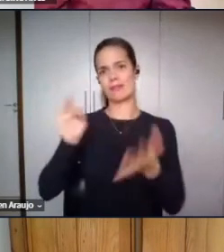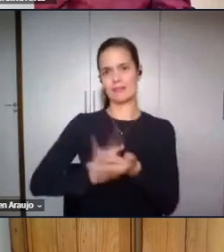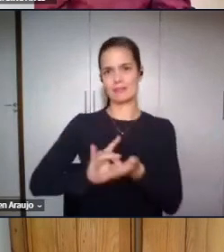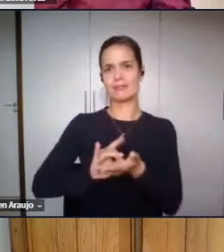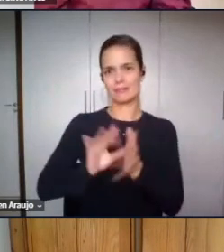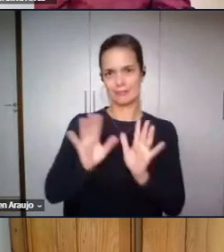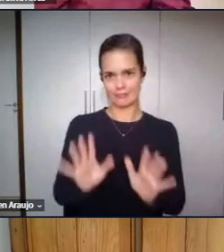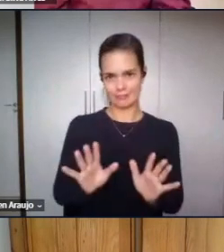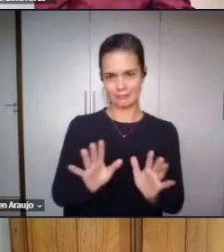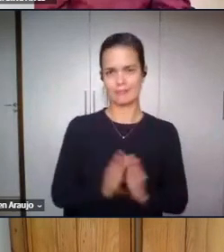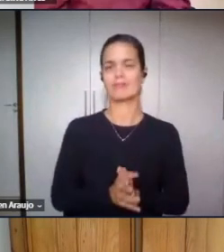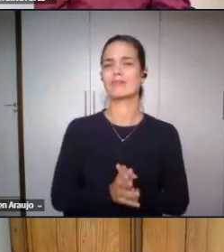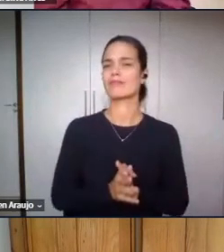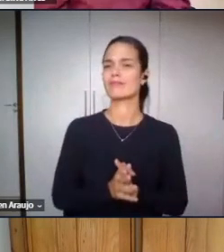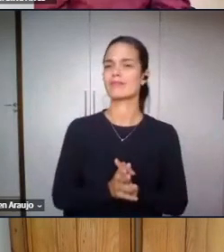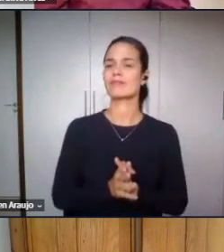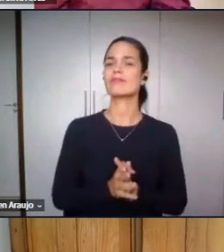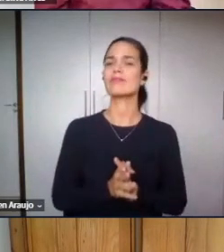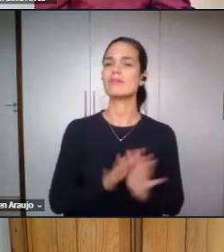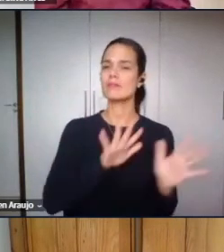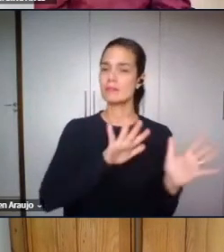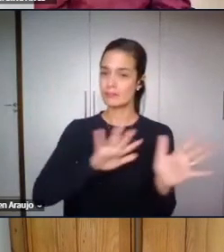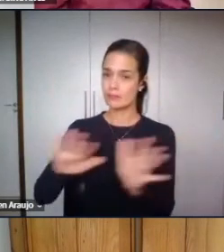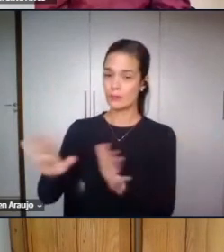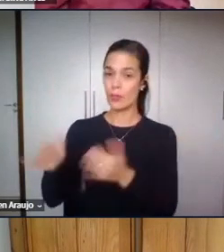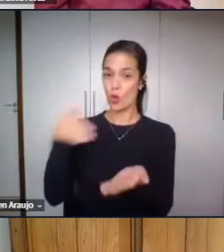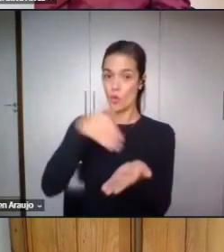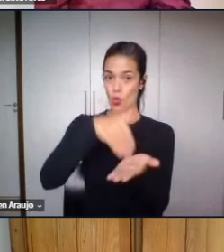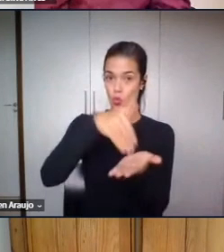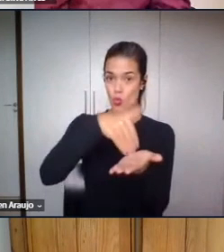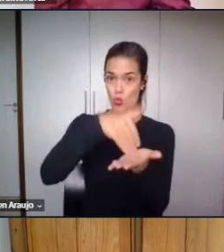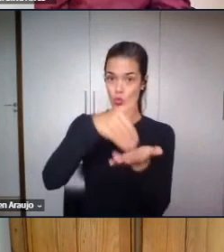Ah, muito bem. E, por último...